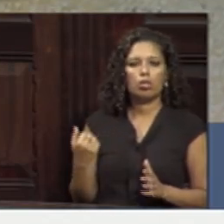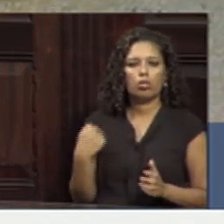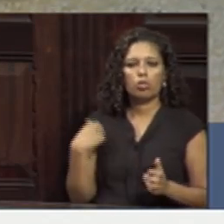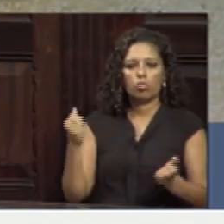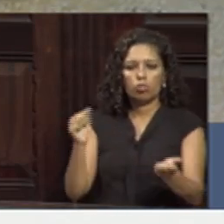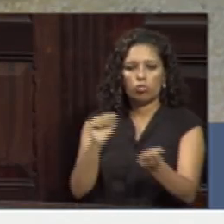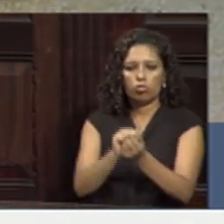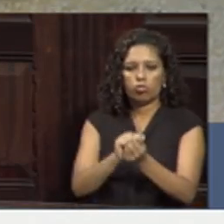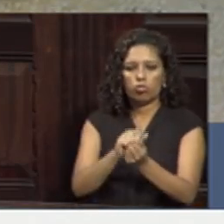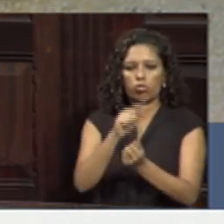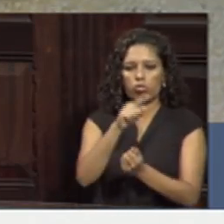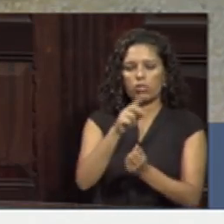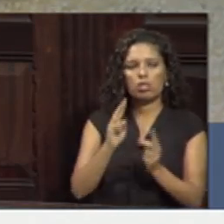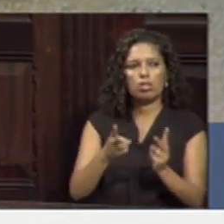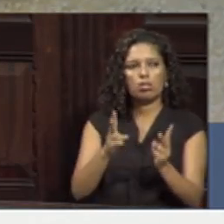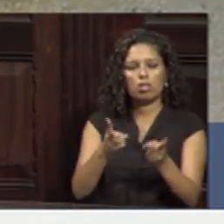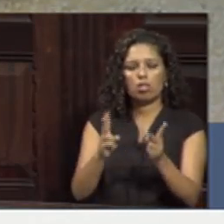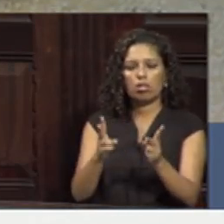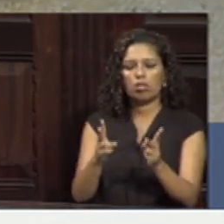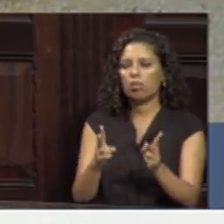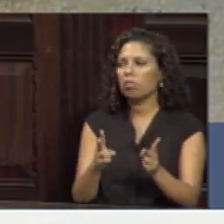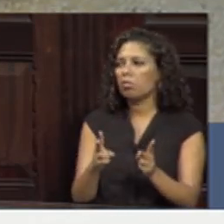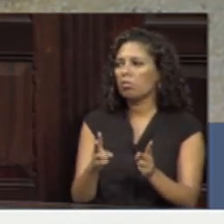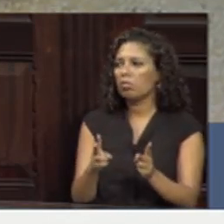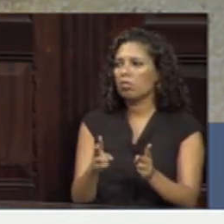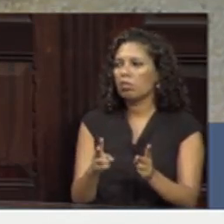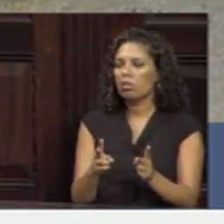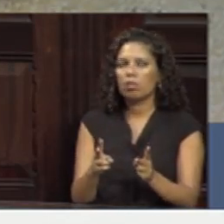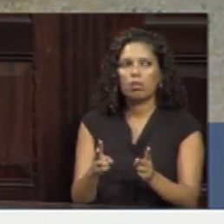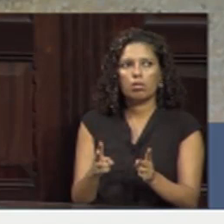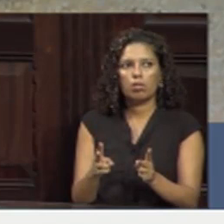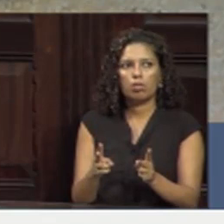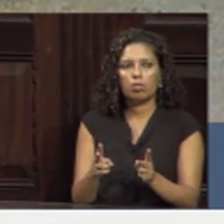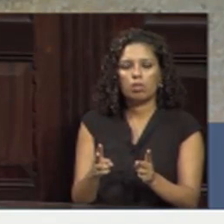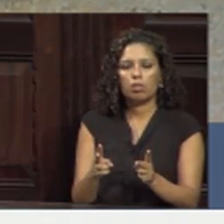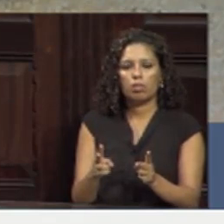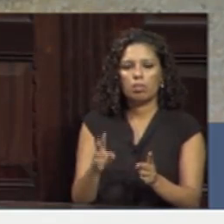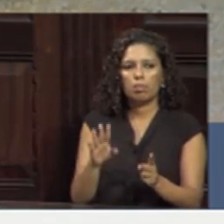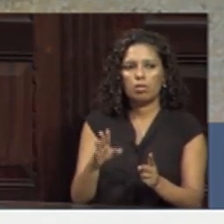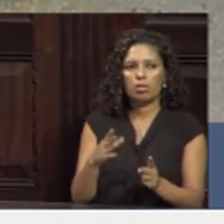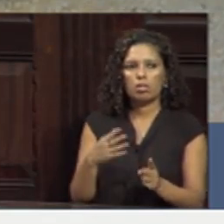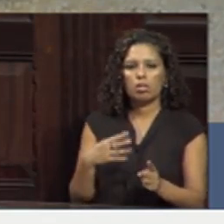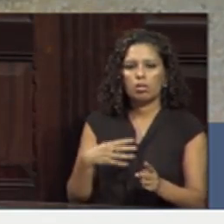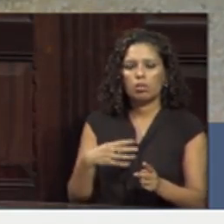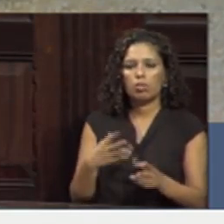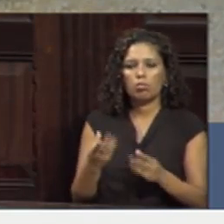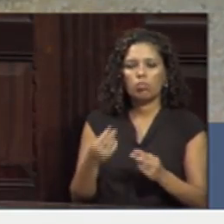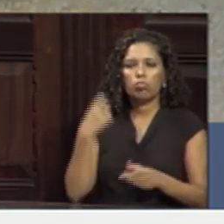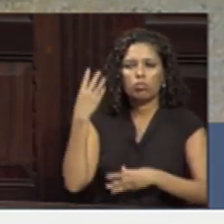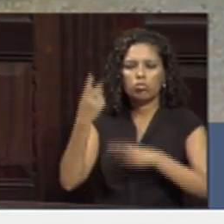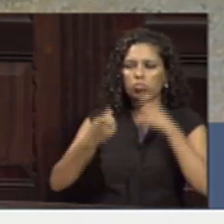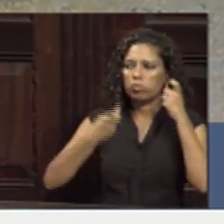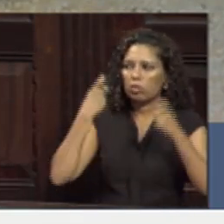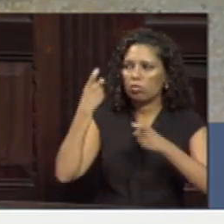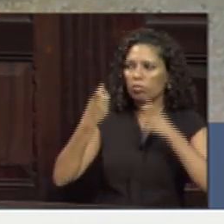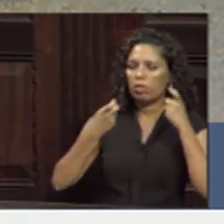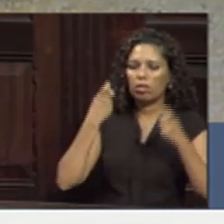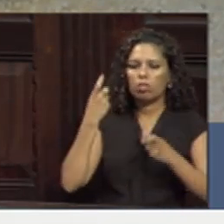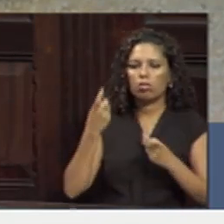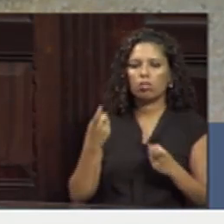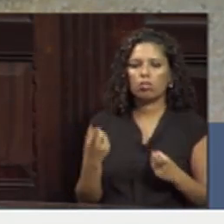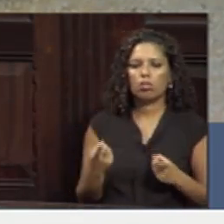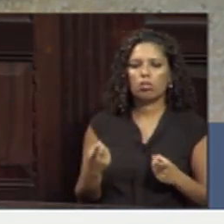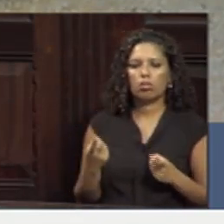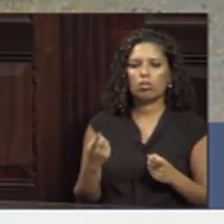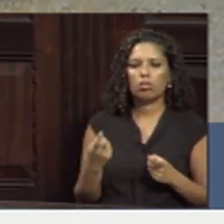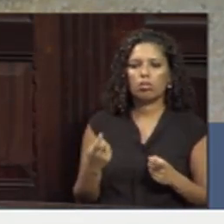coautor de várias leis, meu companheiro André. Eu estou muito preocupado. Não podemos fazer